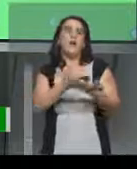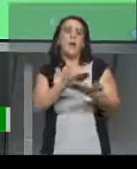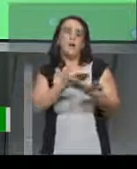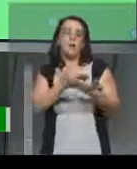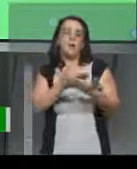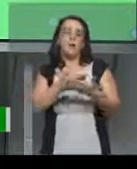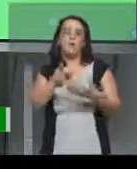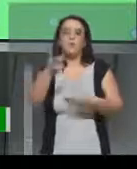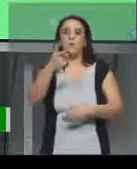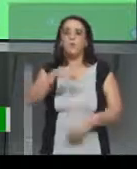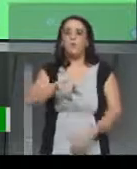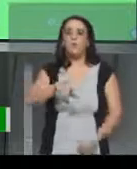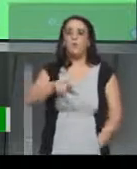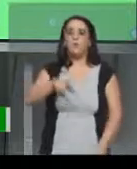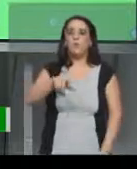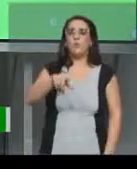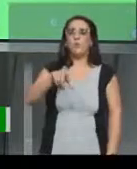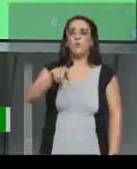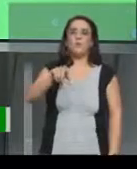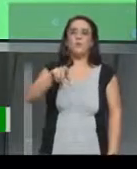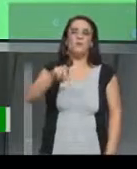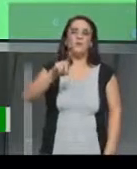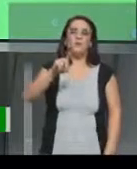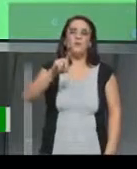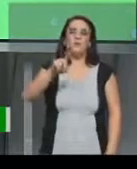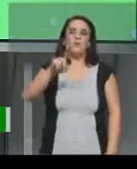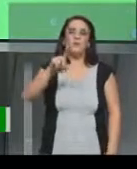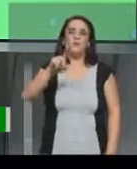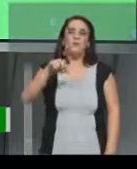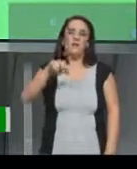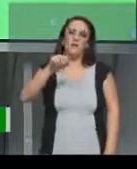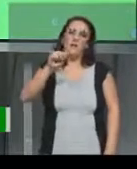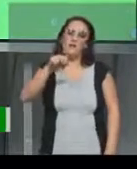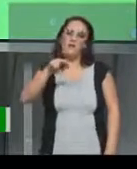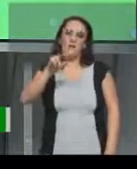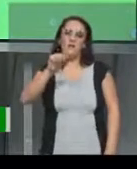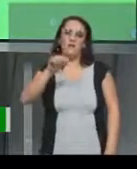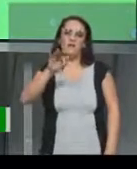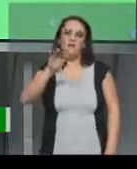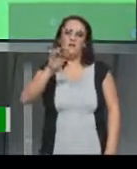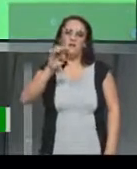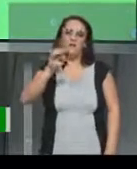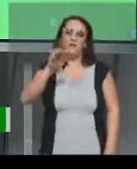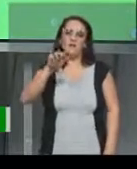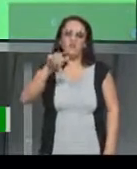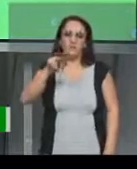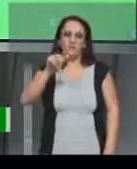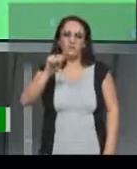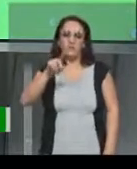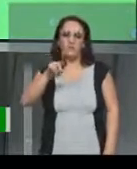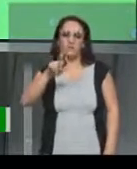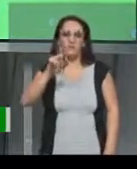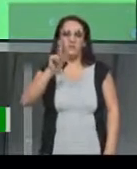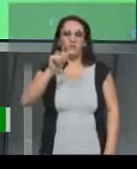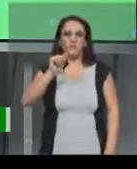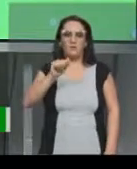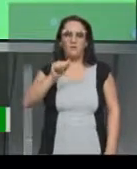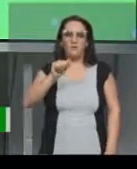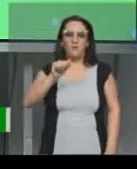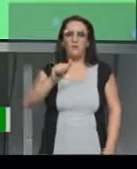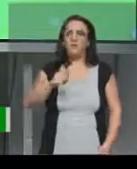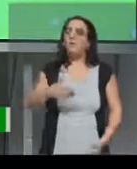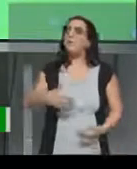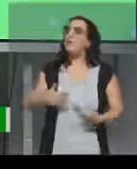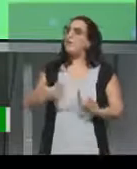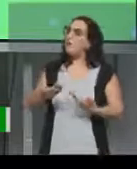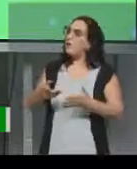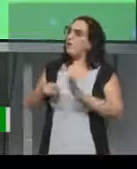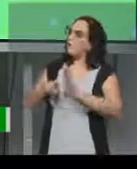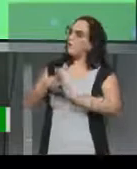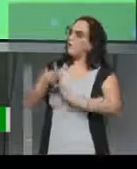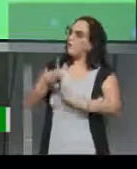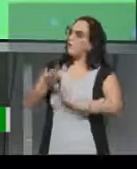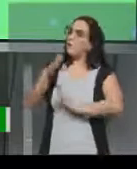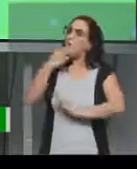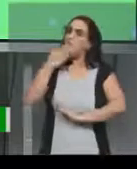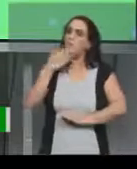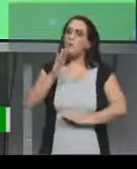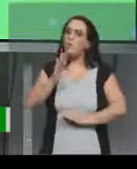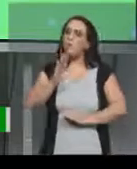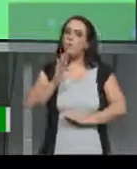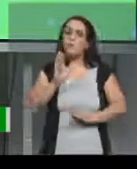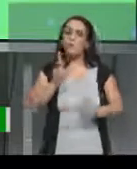para a professora Rose, mas a gente não conseguiu fazer no outro bloco, né? A professora Maria Alice vai responder. Qual é a finalidade da